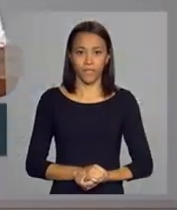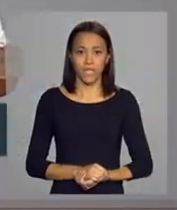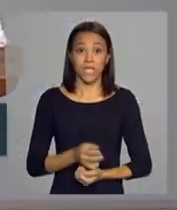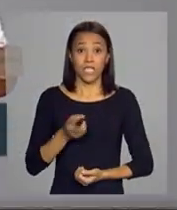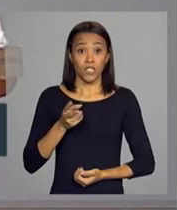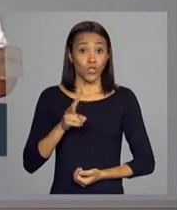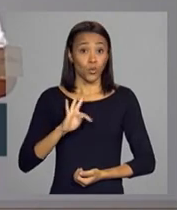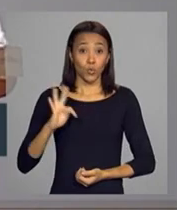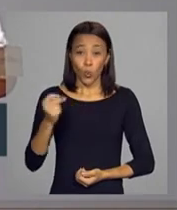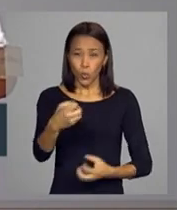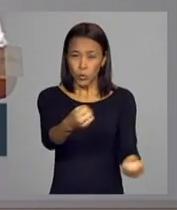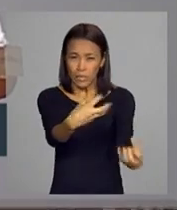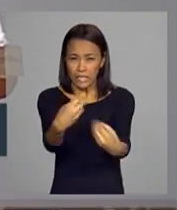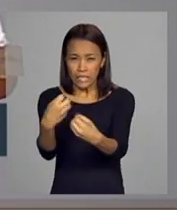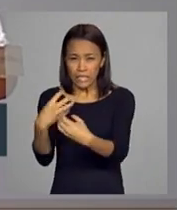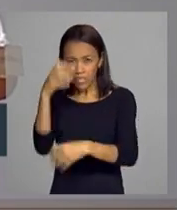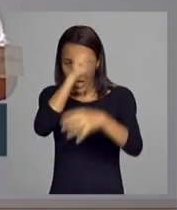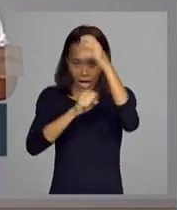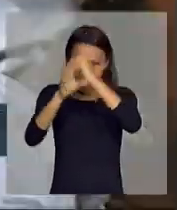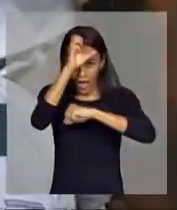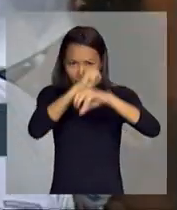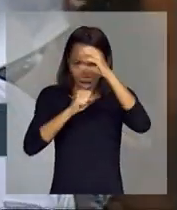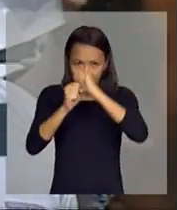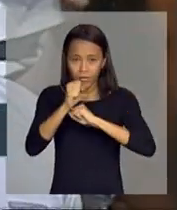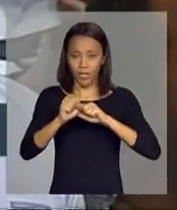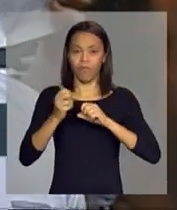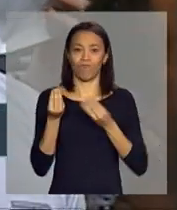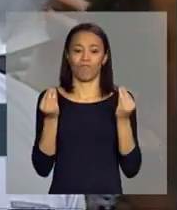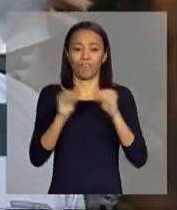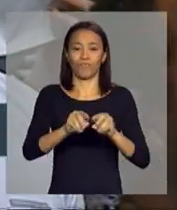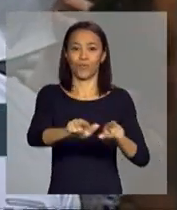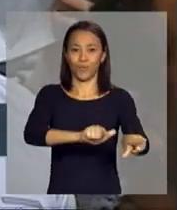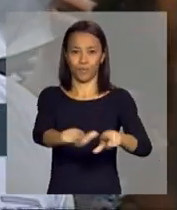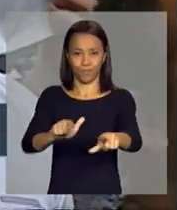aplicar os ensinamentos que recebi,